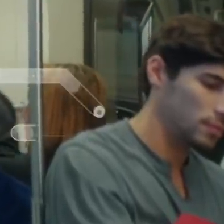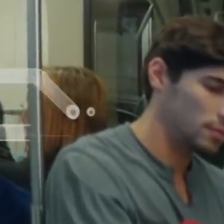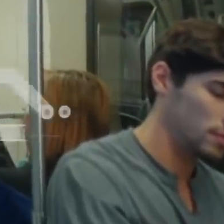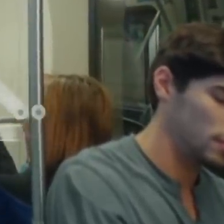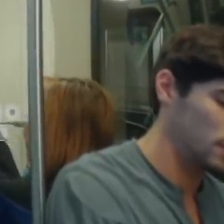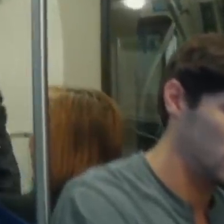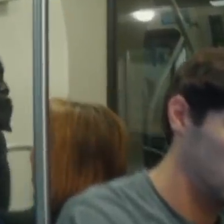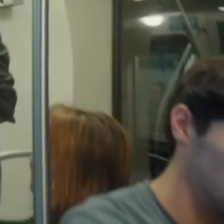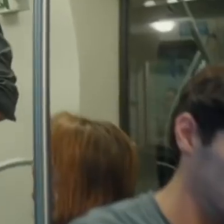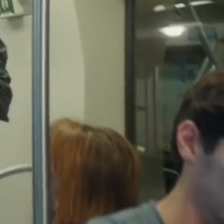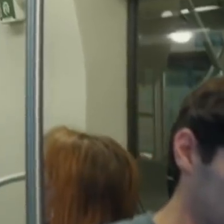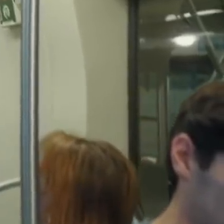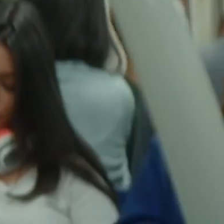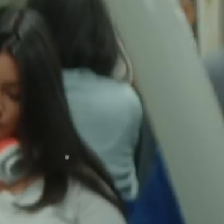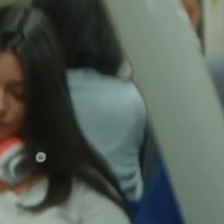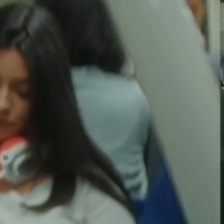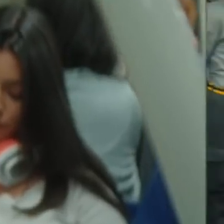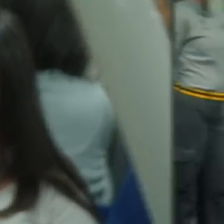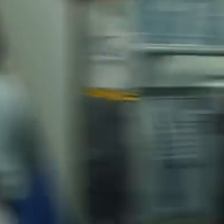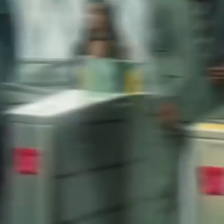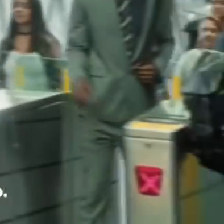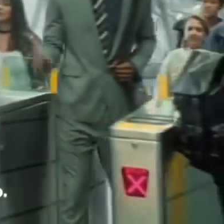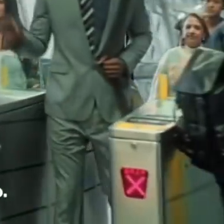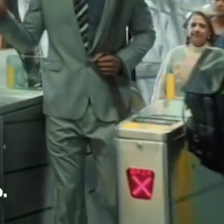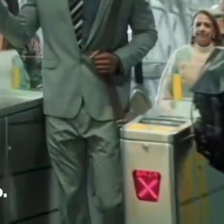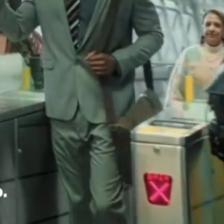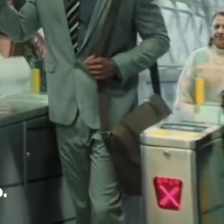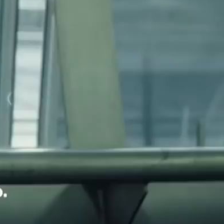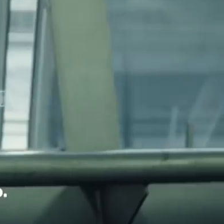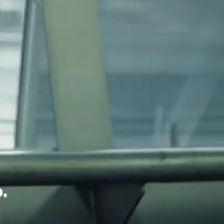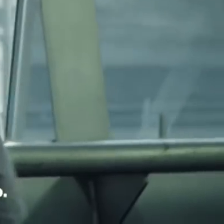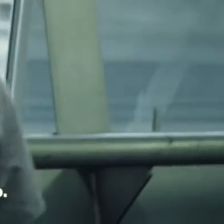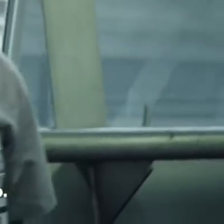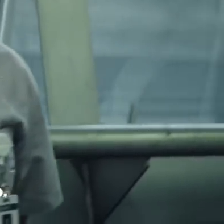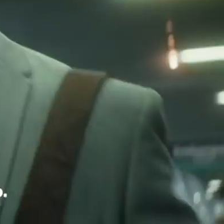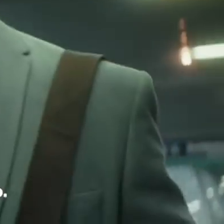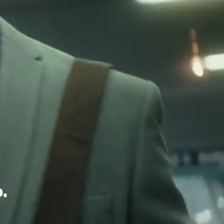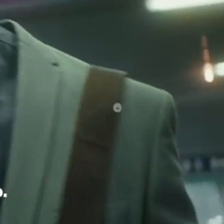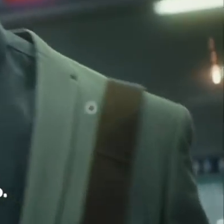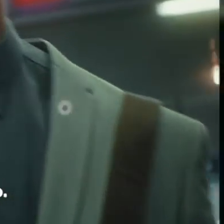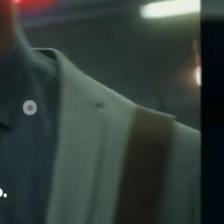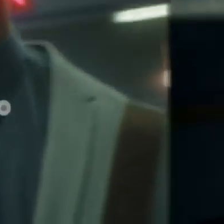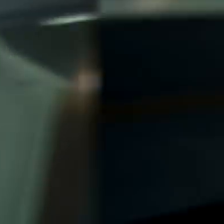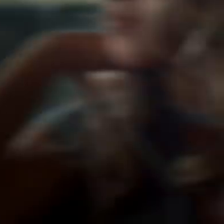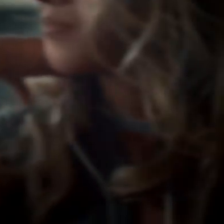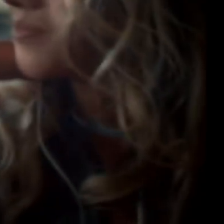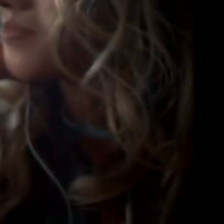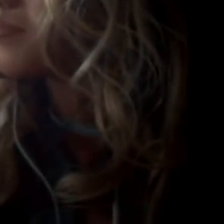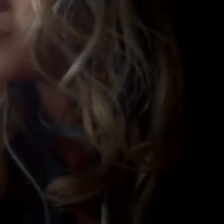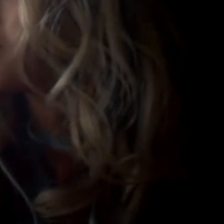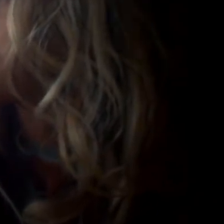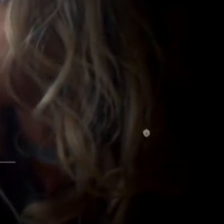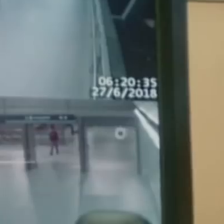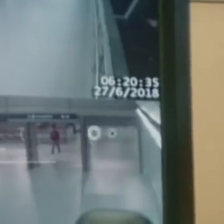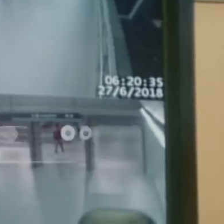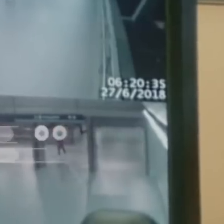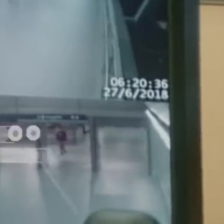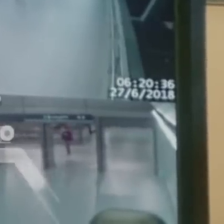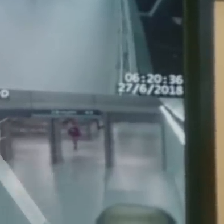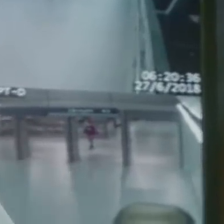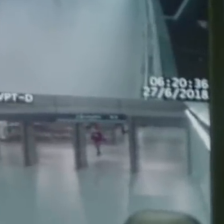A vida passa pelo metrô, todos os dias. Para ir ao trabalho em menos tempo, voltar da